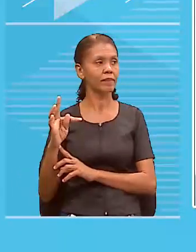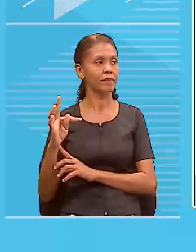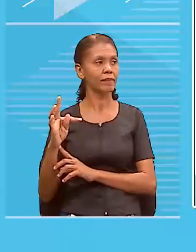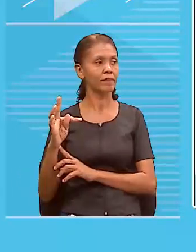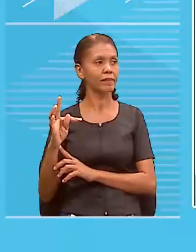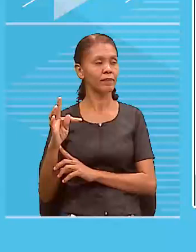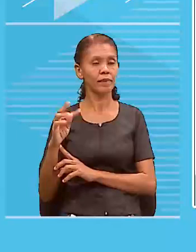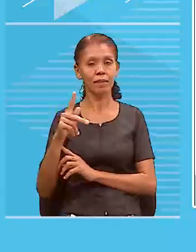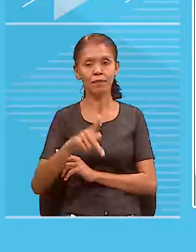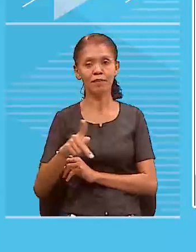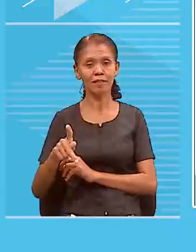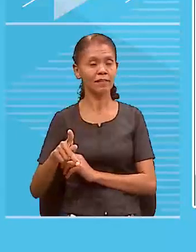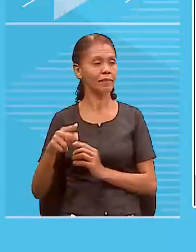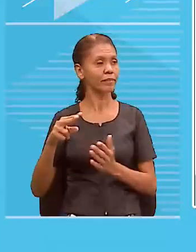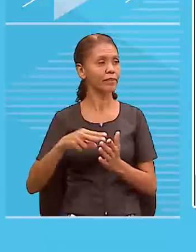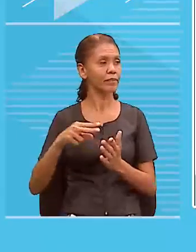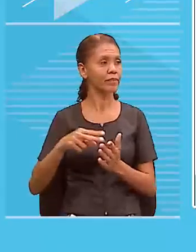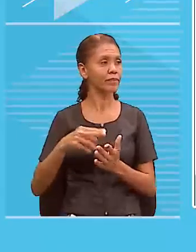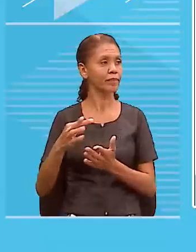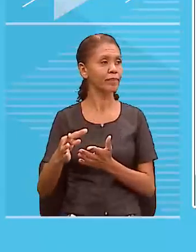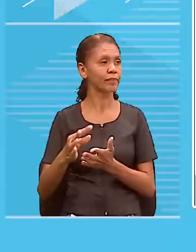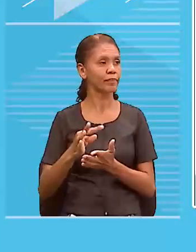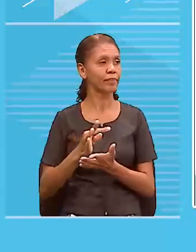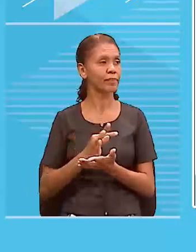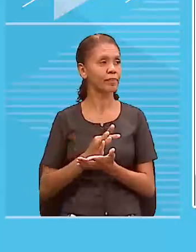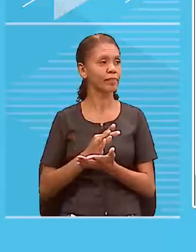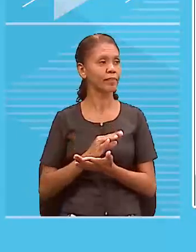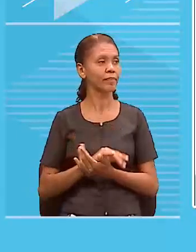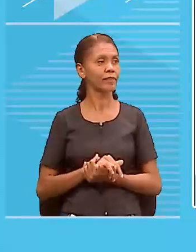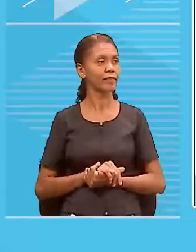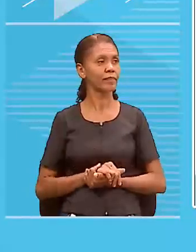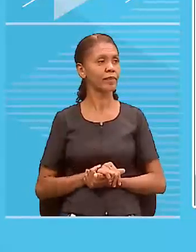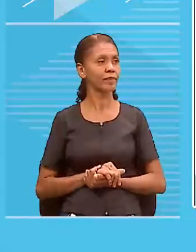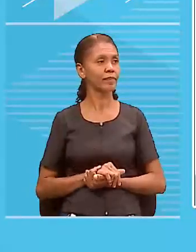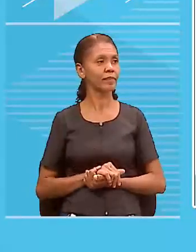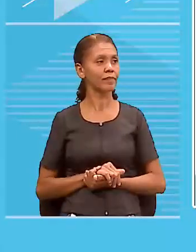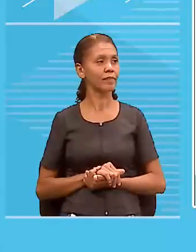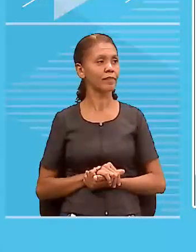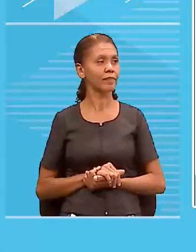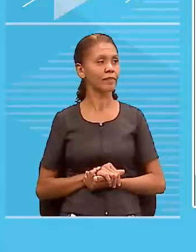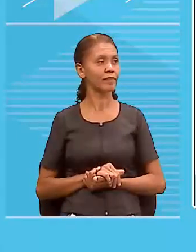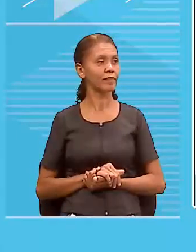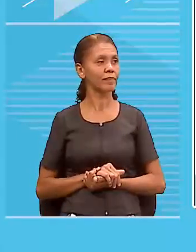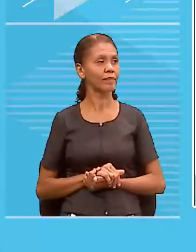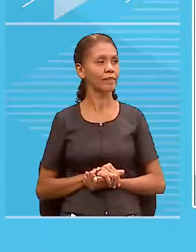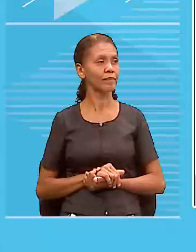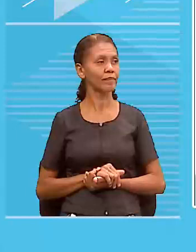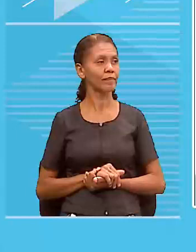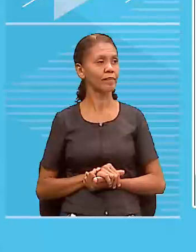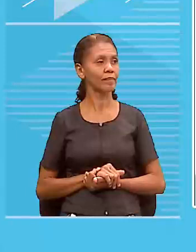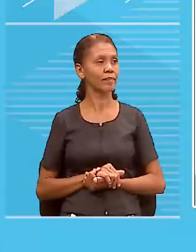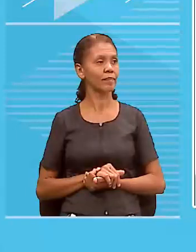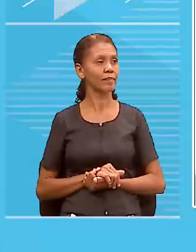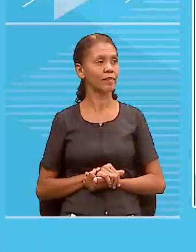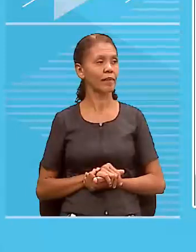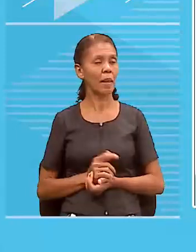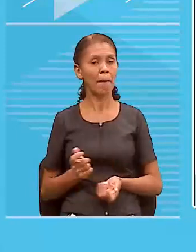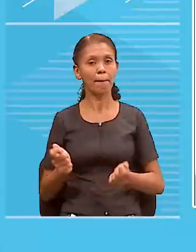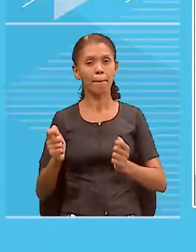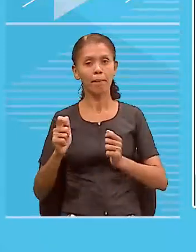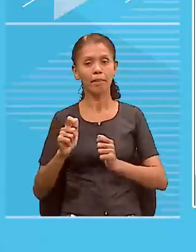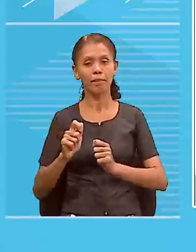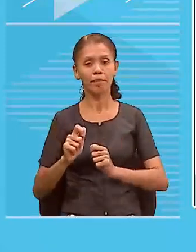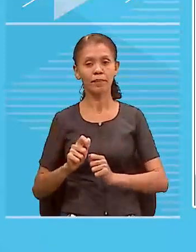be ok Impacto né que pode impactar a